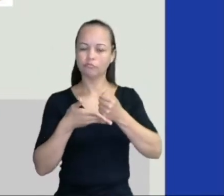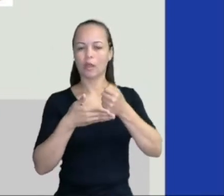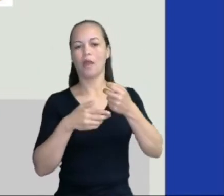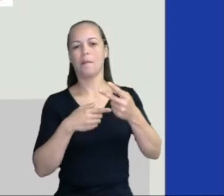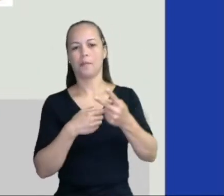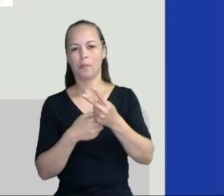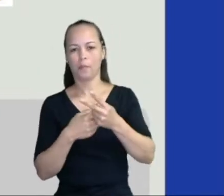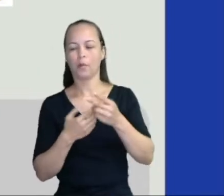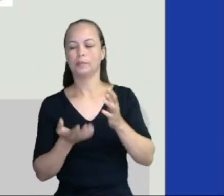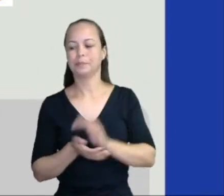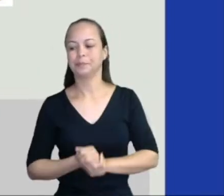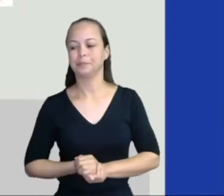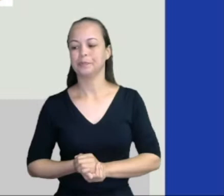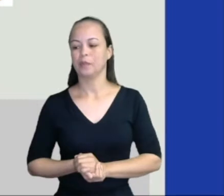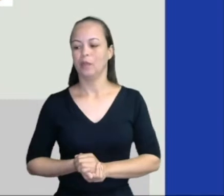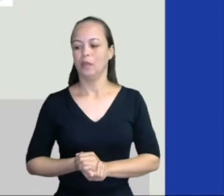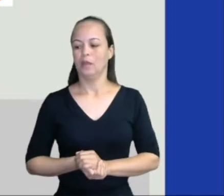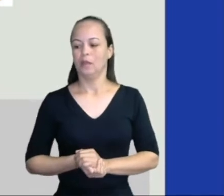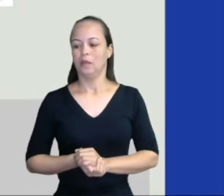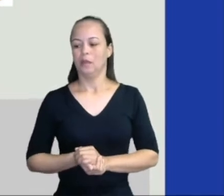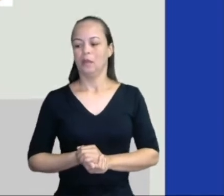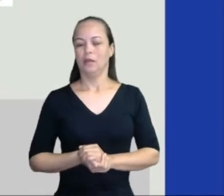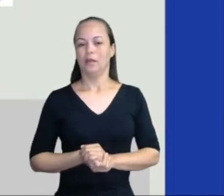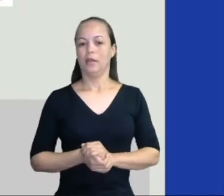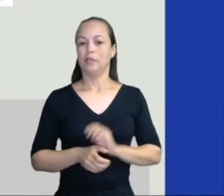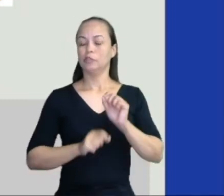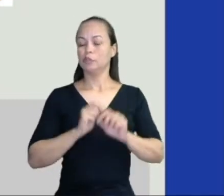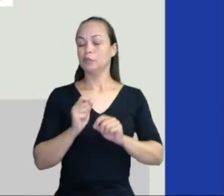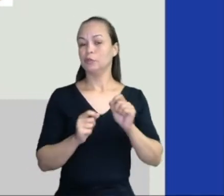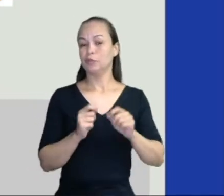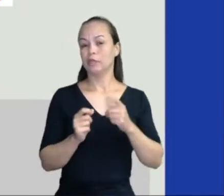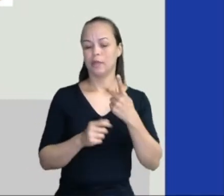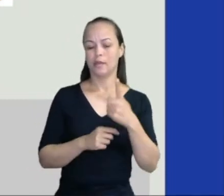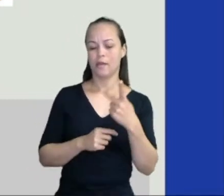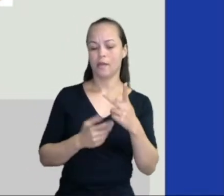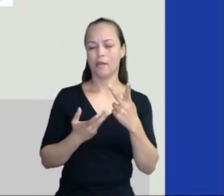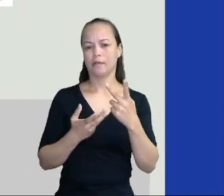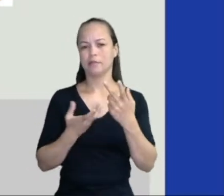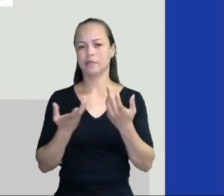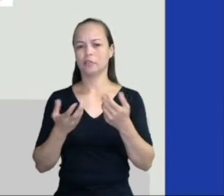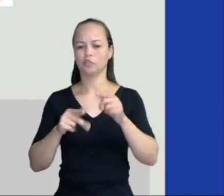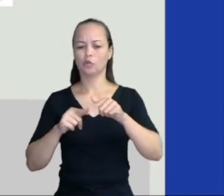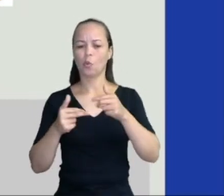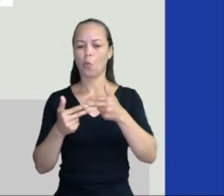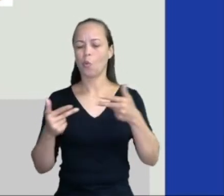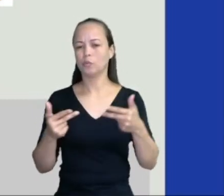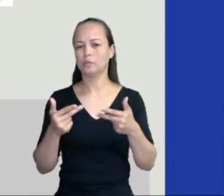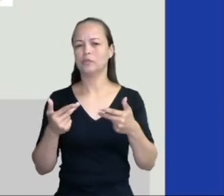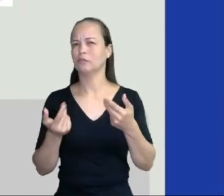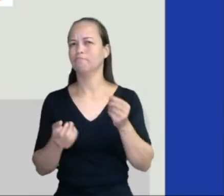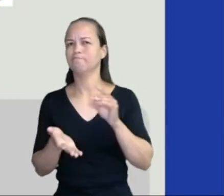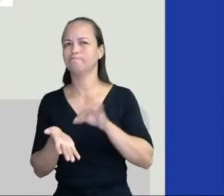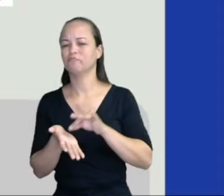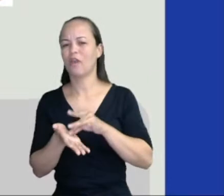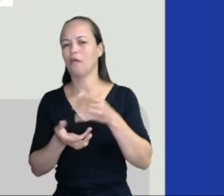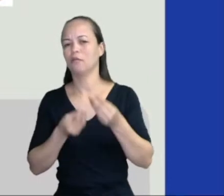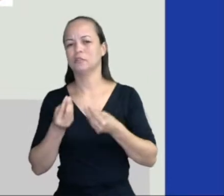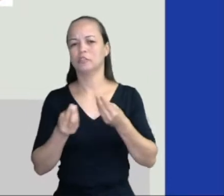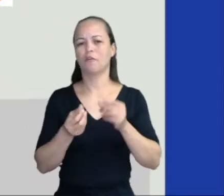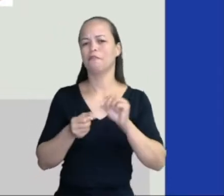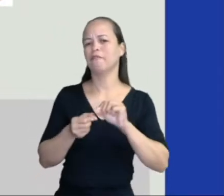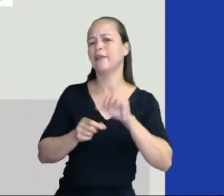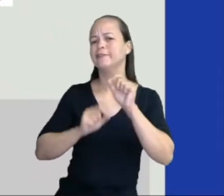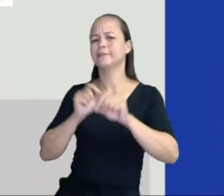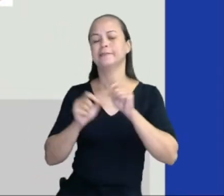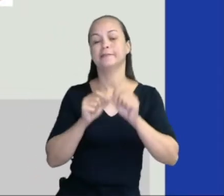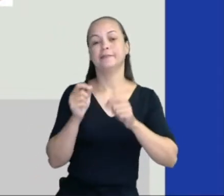bom? Então, do que essas coisas, na verdade, elas são feitas?